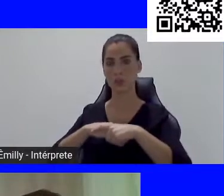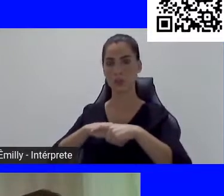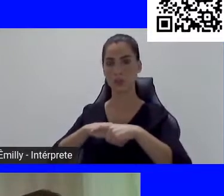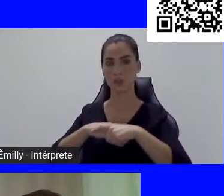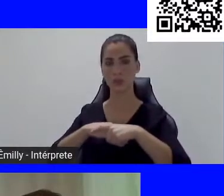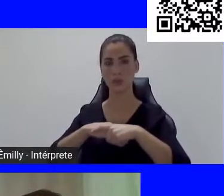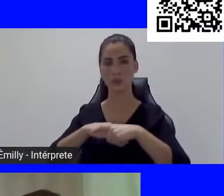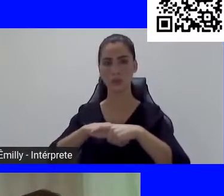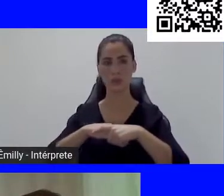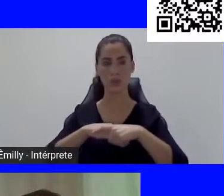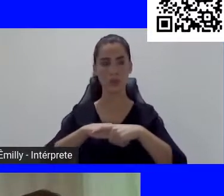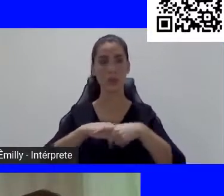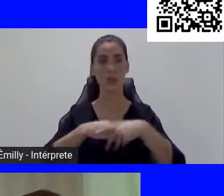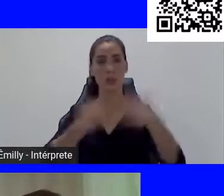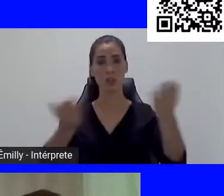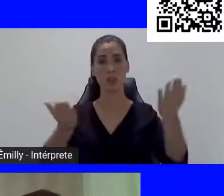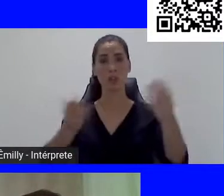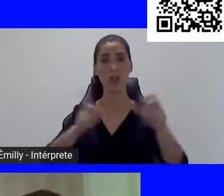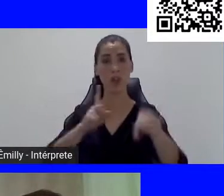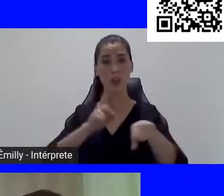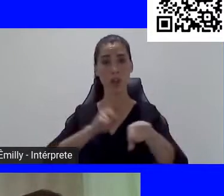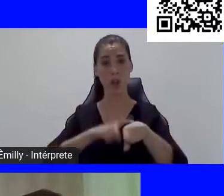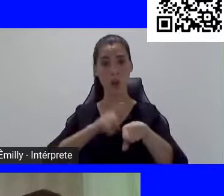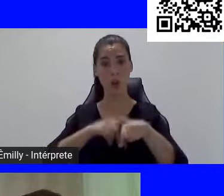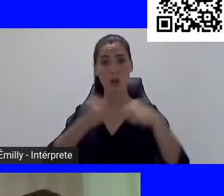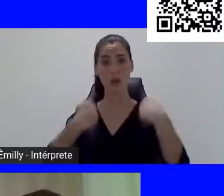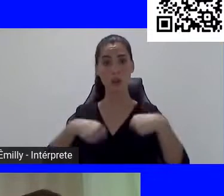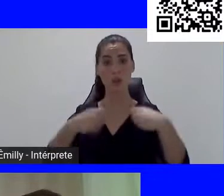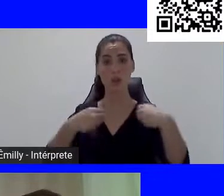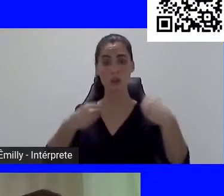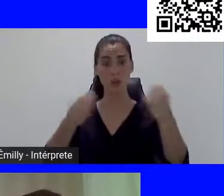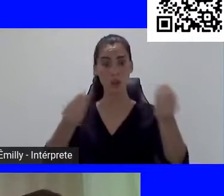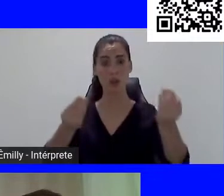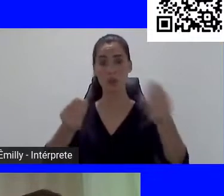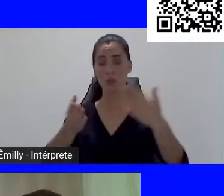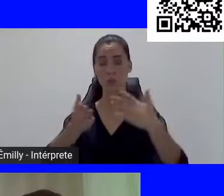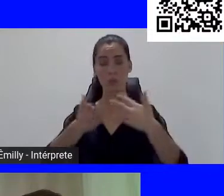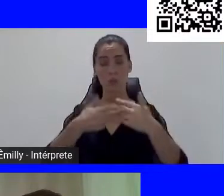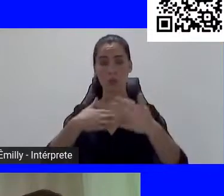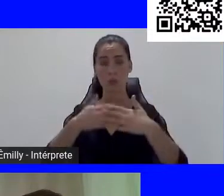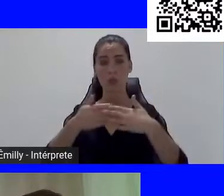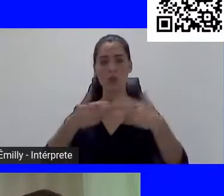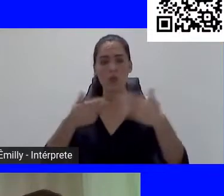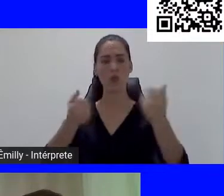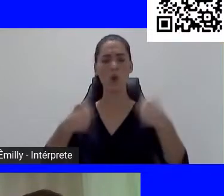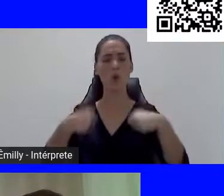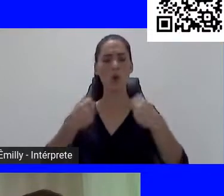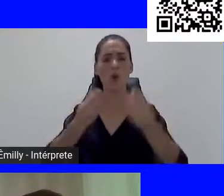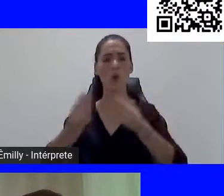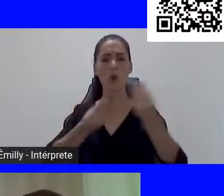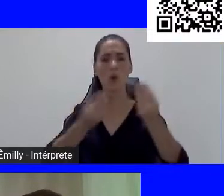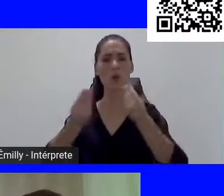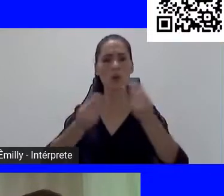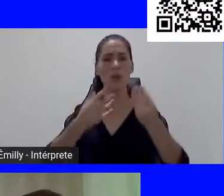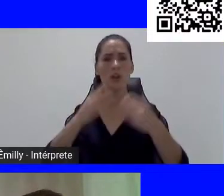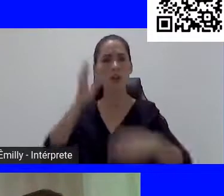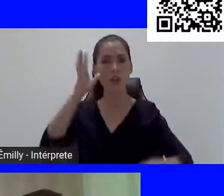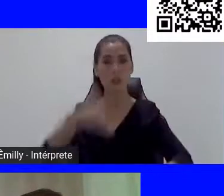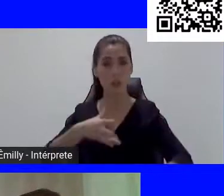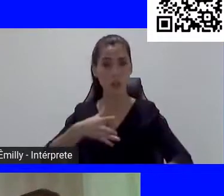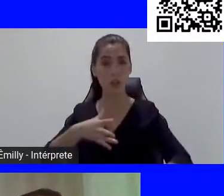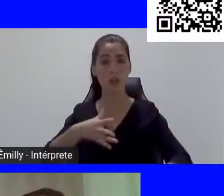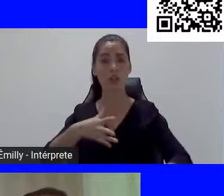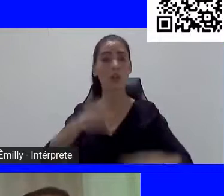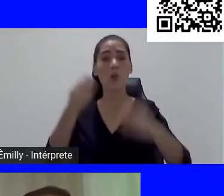para não sofrer um processo de impeachment. E agora, qual é a forma de resolver isso? Com um governo eleito pelo povo, de forma soberana, com